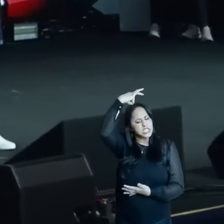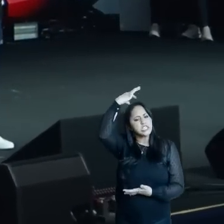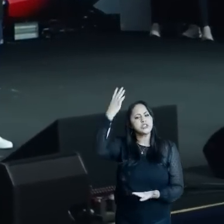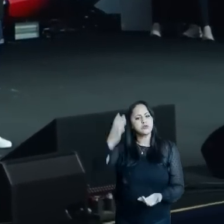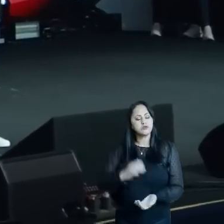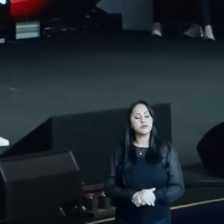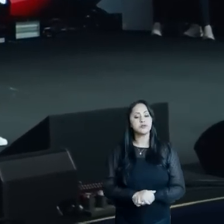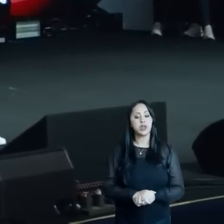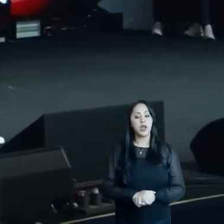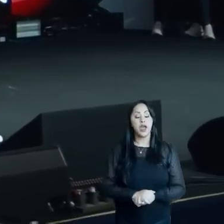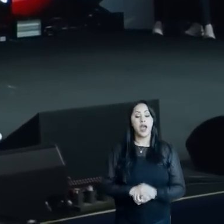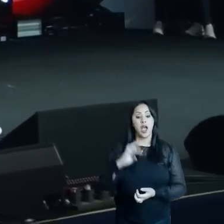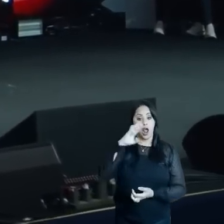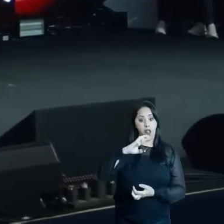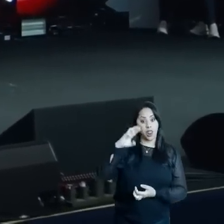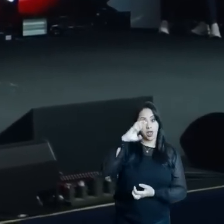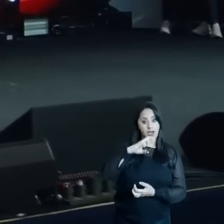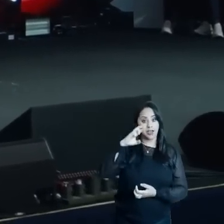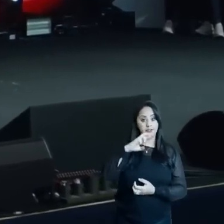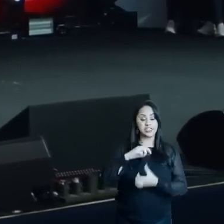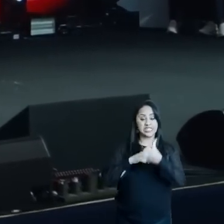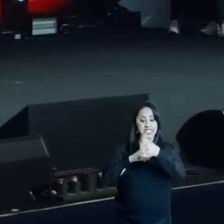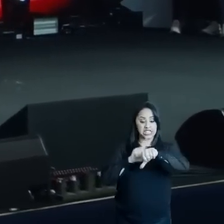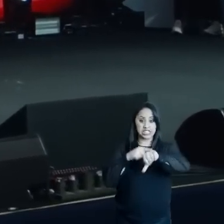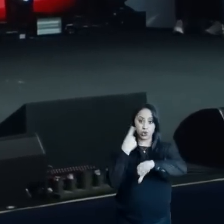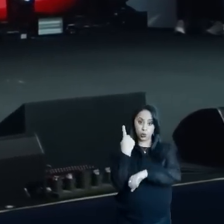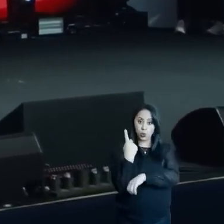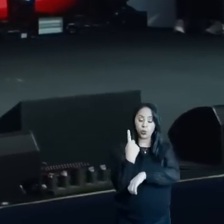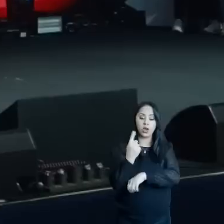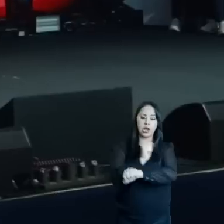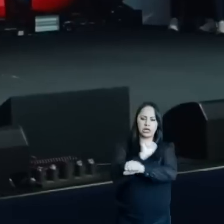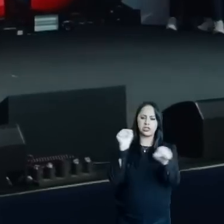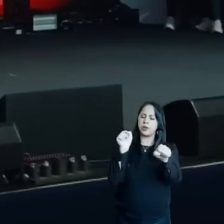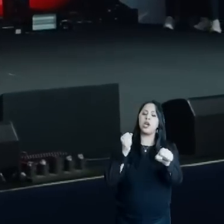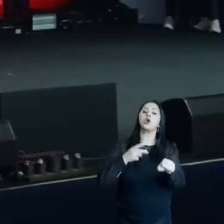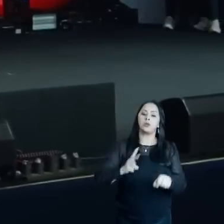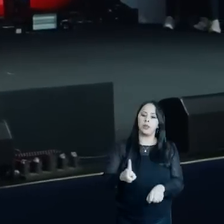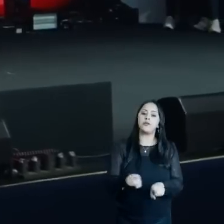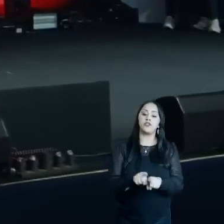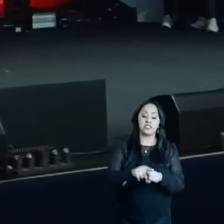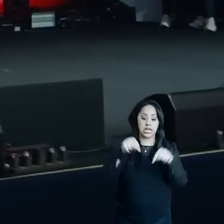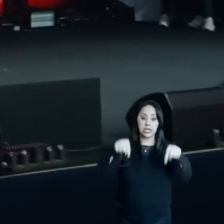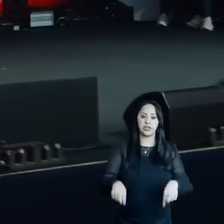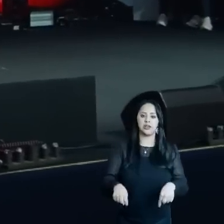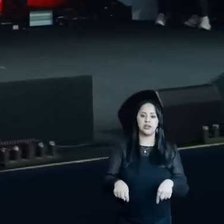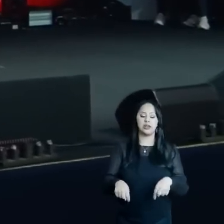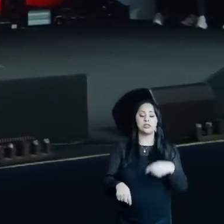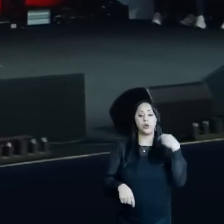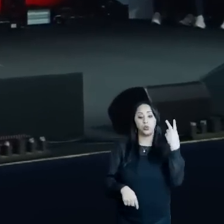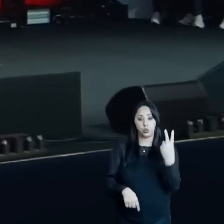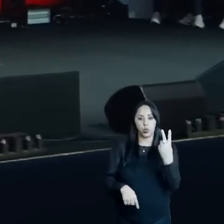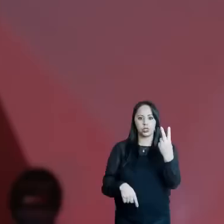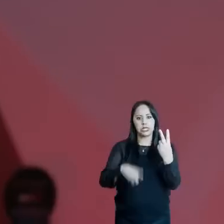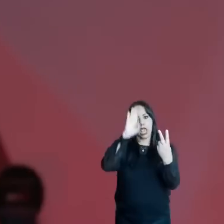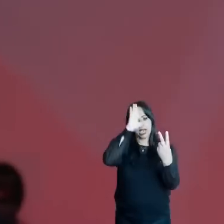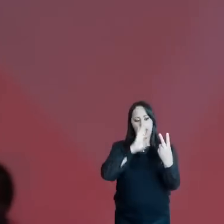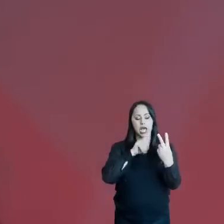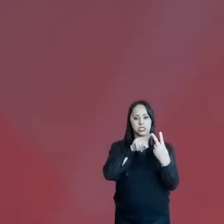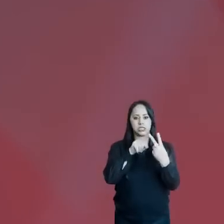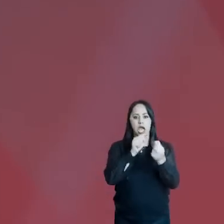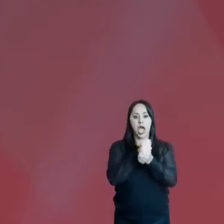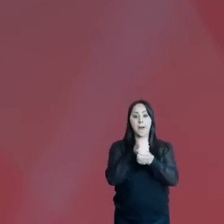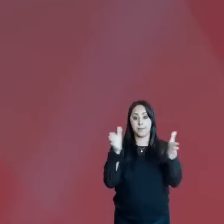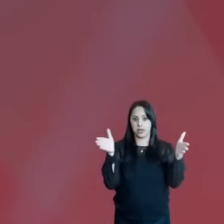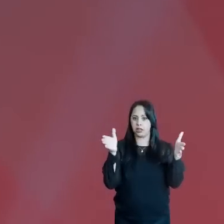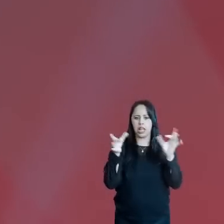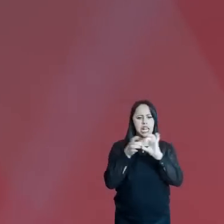A live do Clube 6 e 1, que é essa live de agora, a live de amanhã, de manhã, que eu também vou fazer daqui do estádio, são duas lives que são gratuitas, são abertas